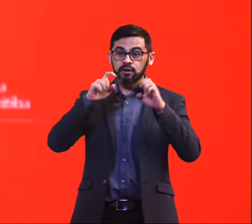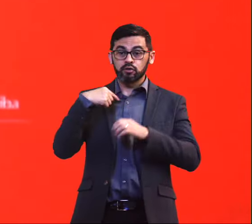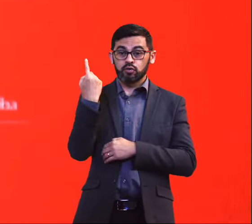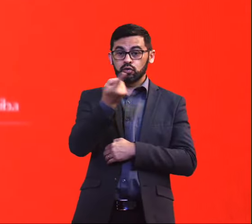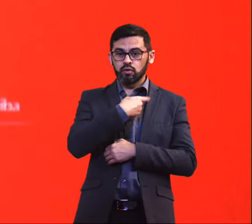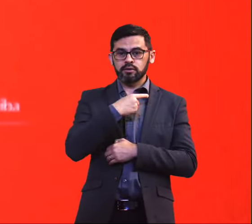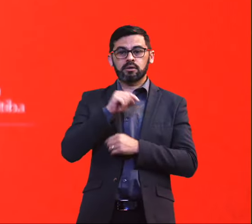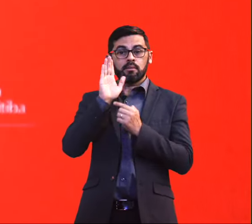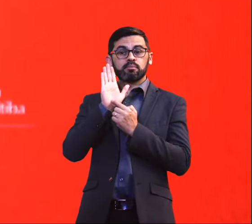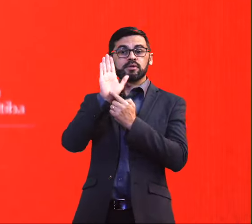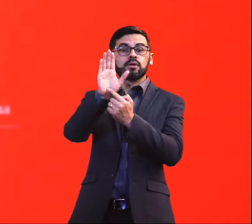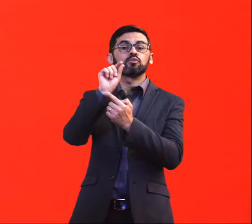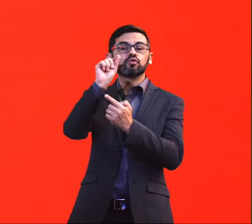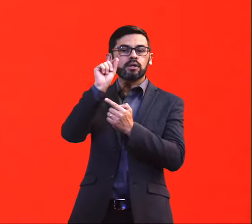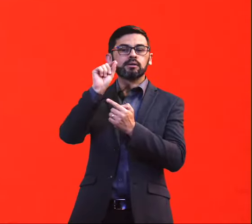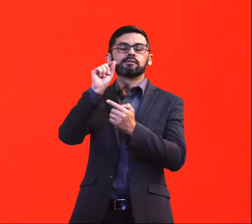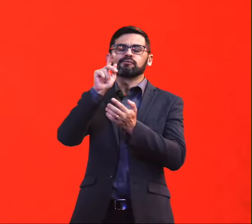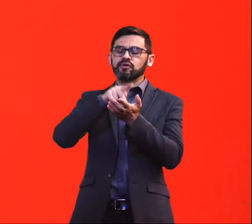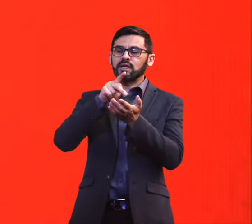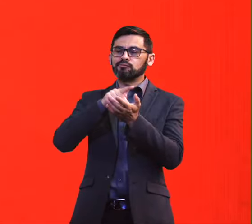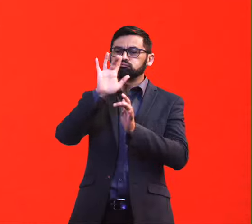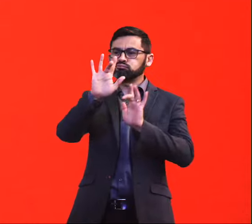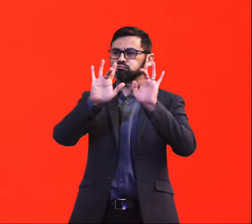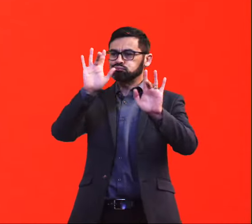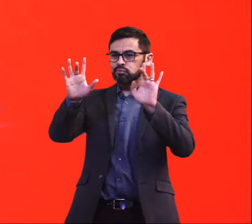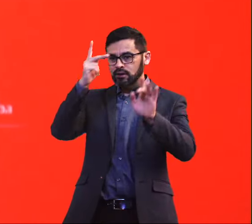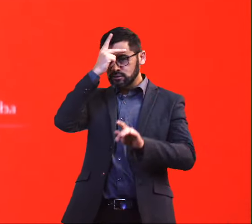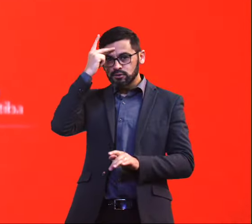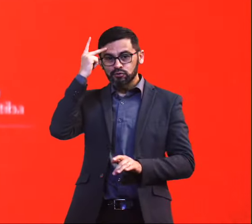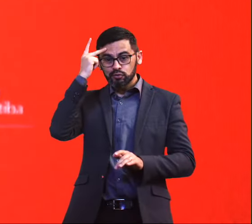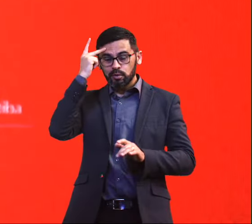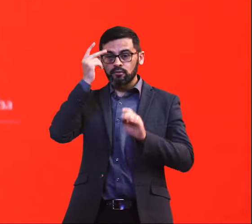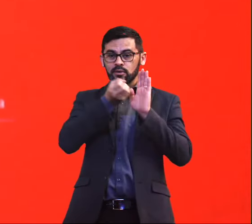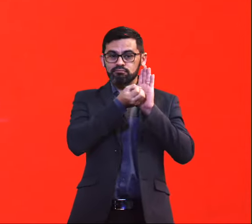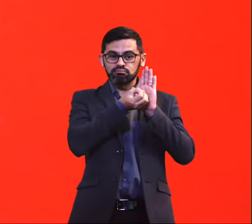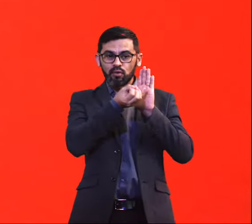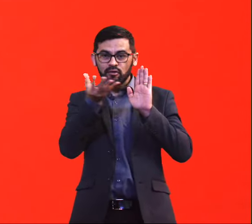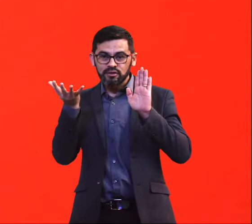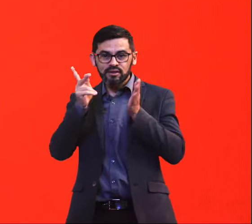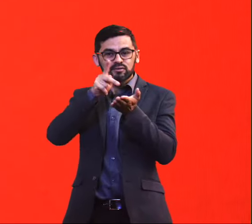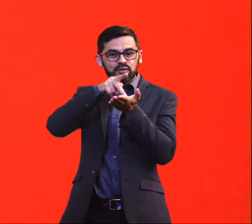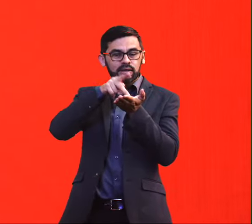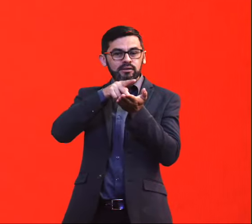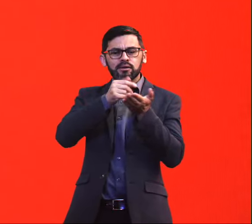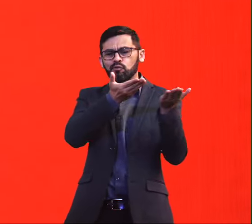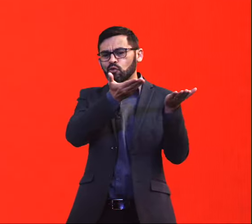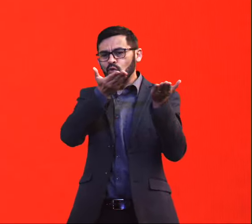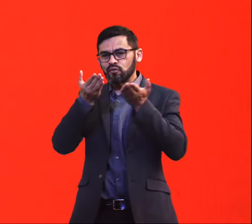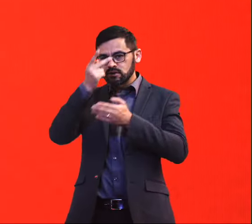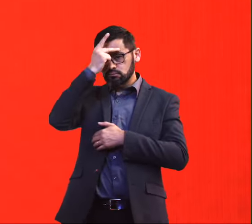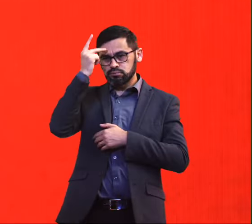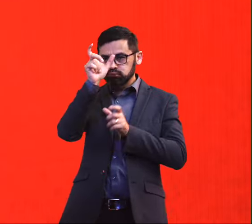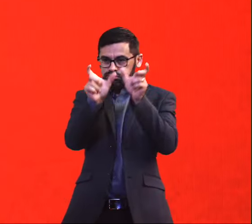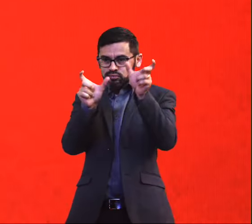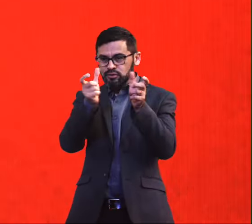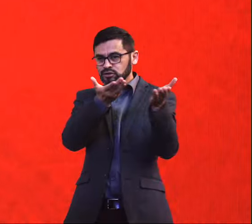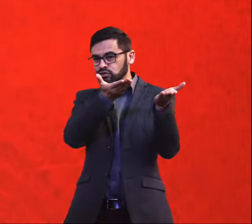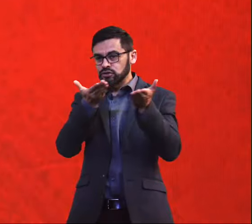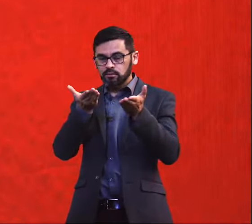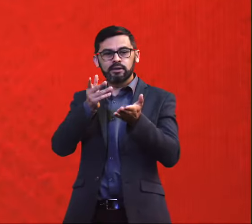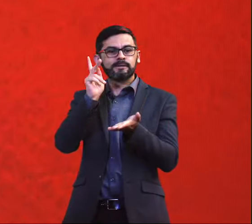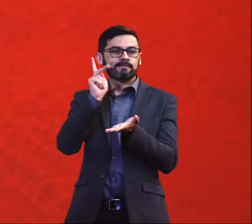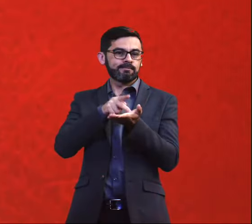esse espetáculo para, sim, tocar as pessoas com a mensagem do Evangelho. Então, convide alguém, chame, eu